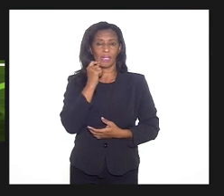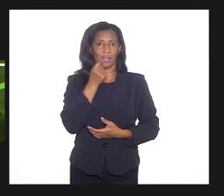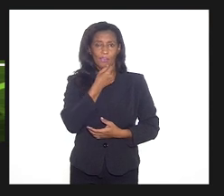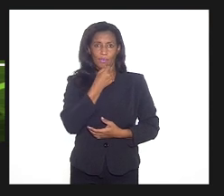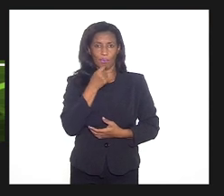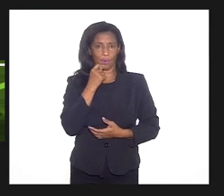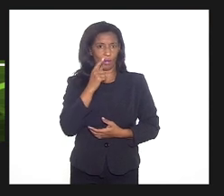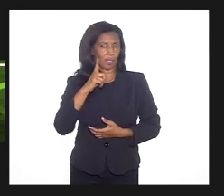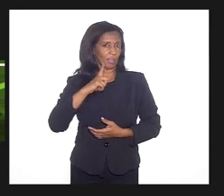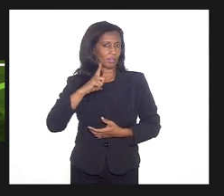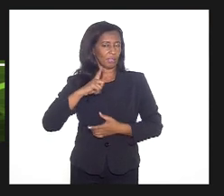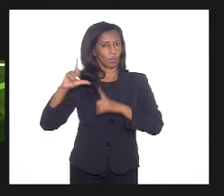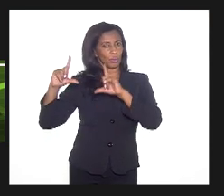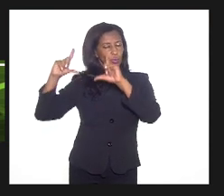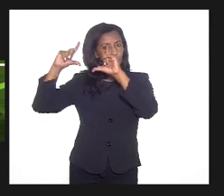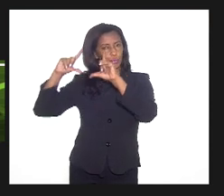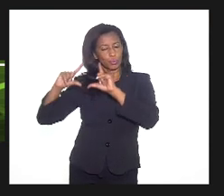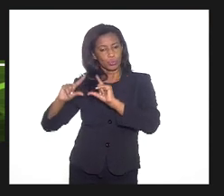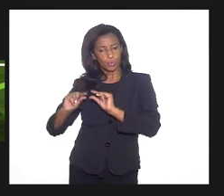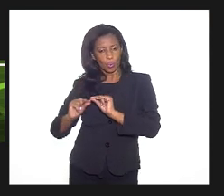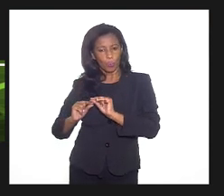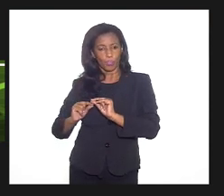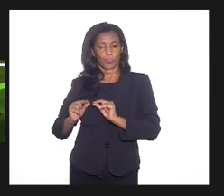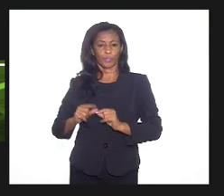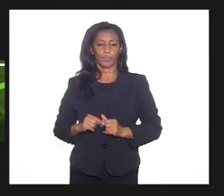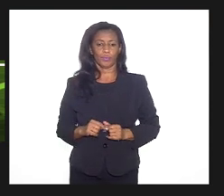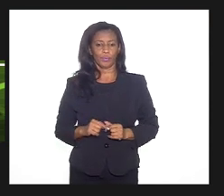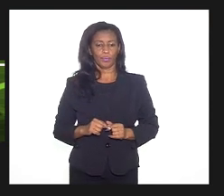tem uma diminuição por conta